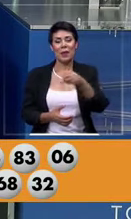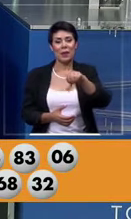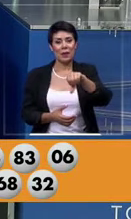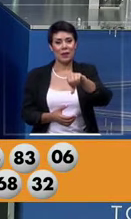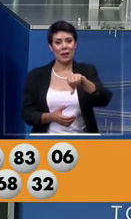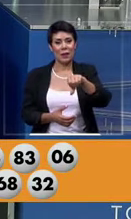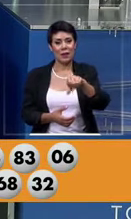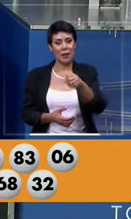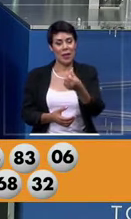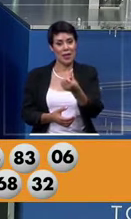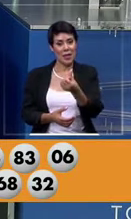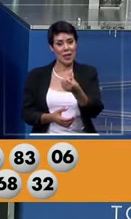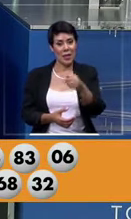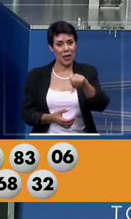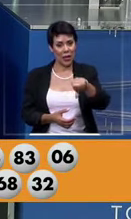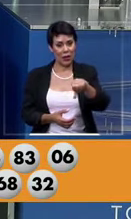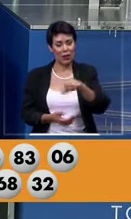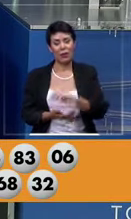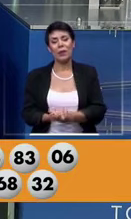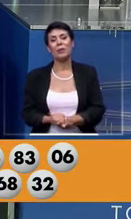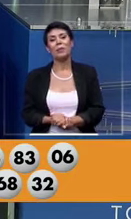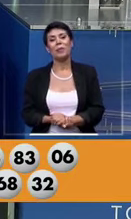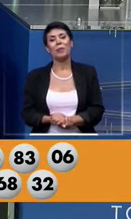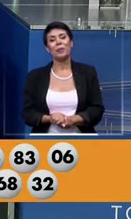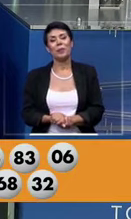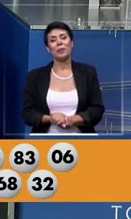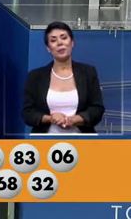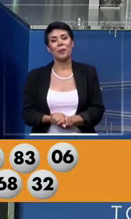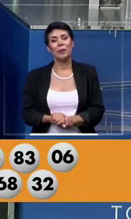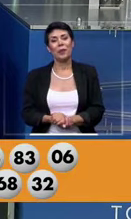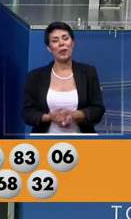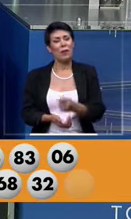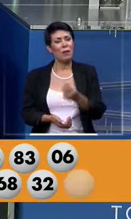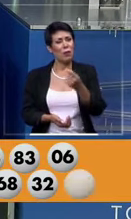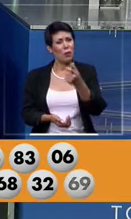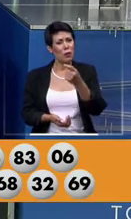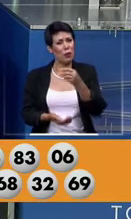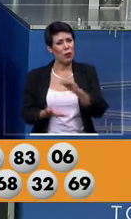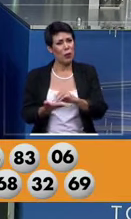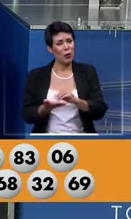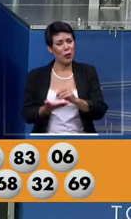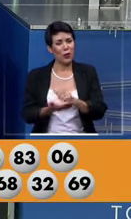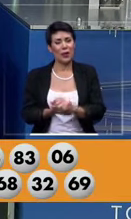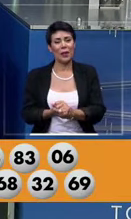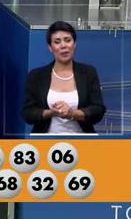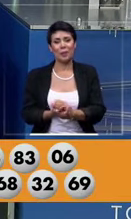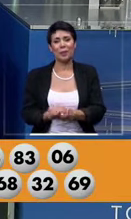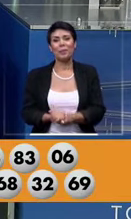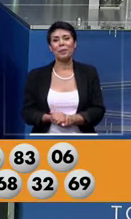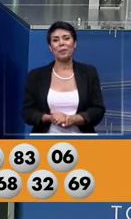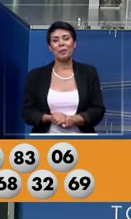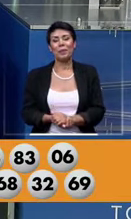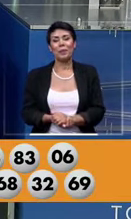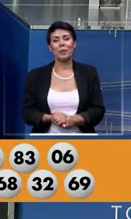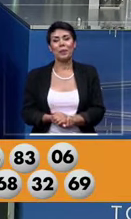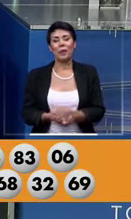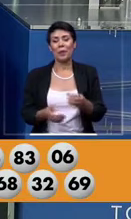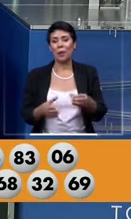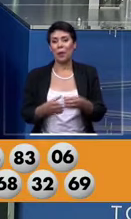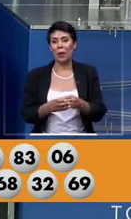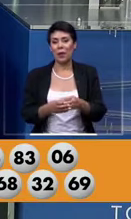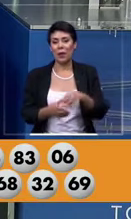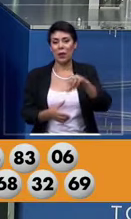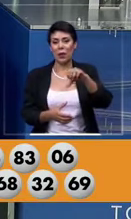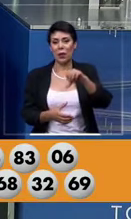69. Laranja, 69. Agora, falta pouco, hein? Faltam apenas 2 números. Bola